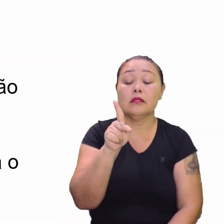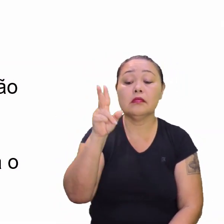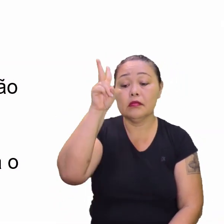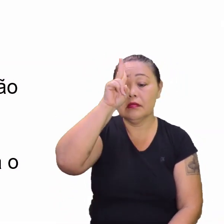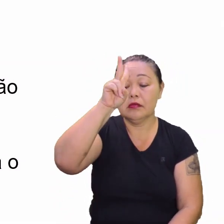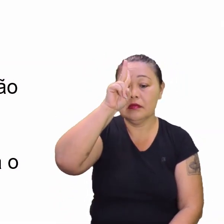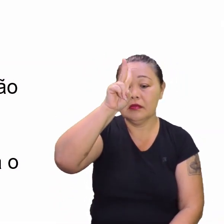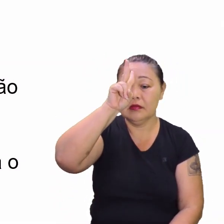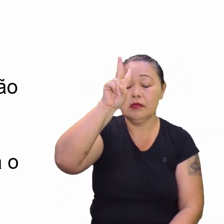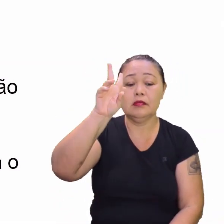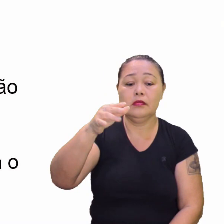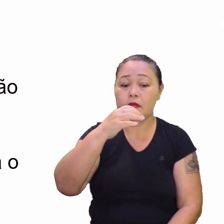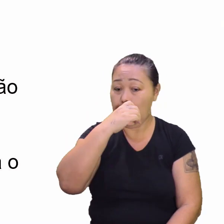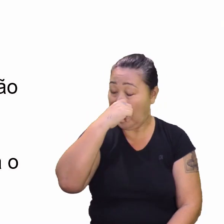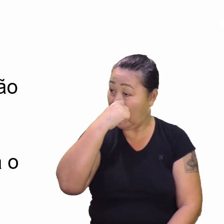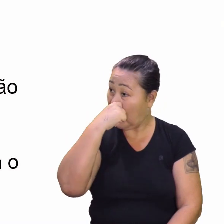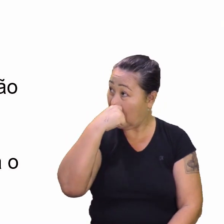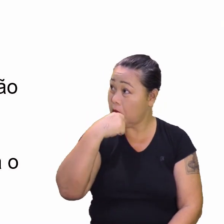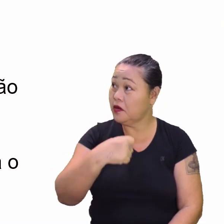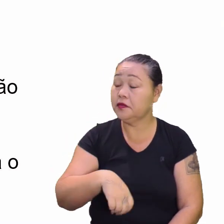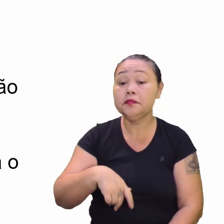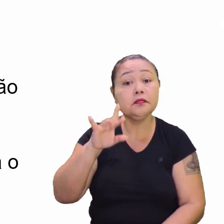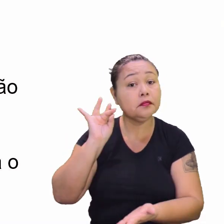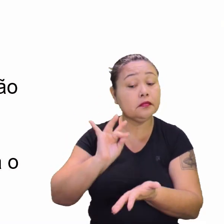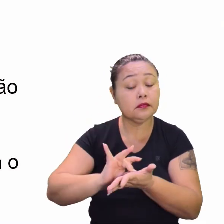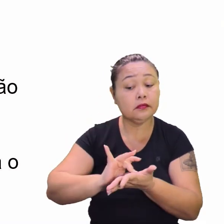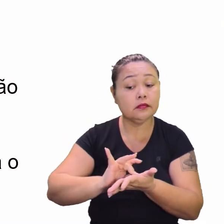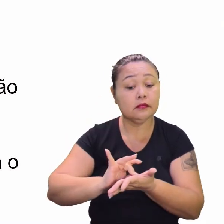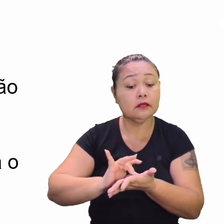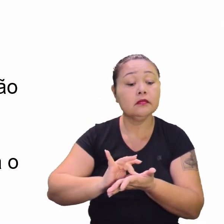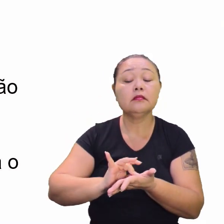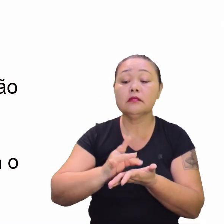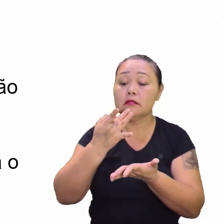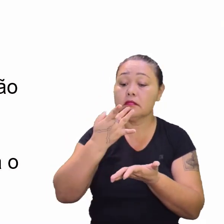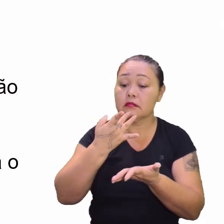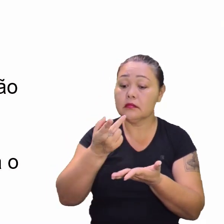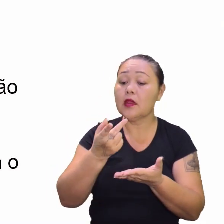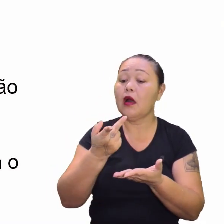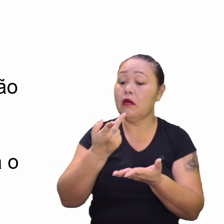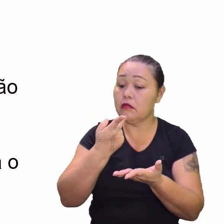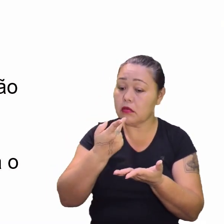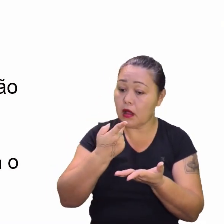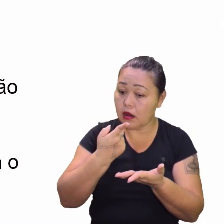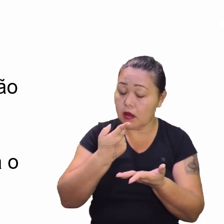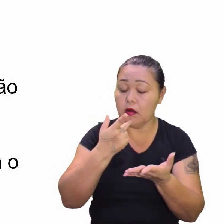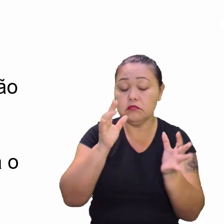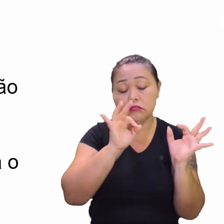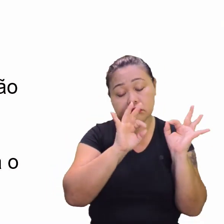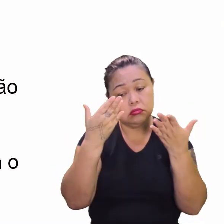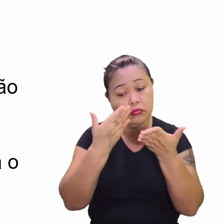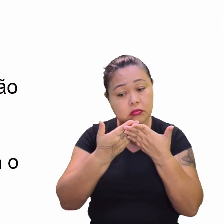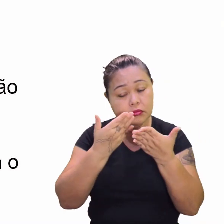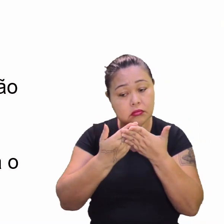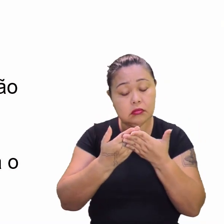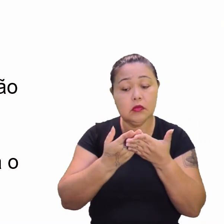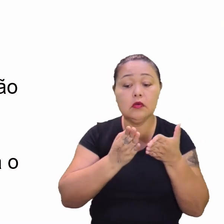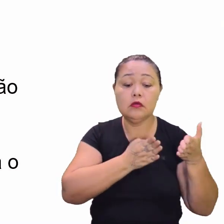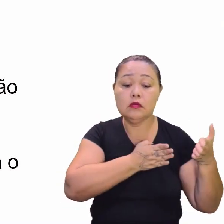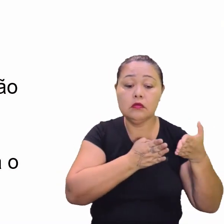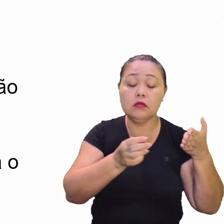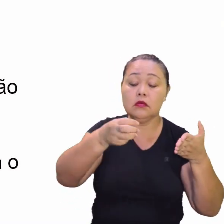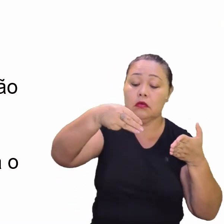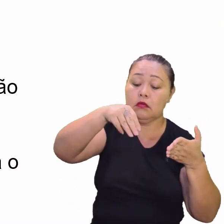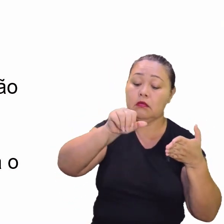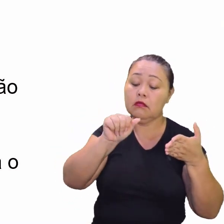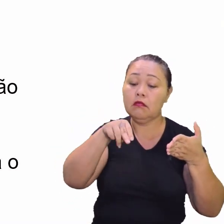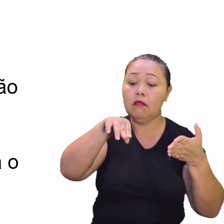Professor, eu lembro, professor. E aí, isso é verdade? Falamos durante a aula, professor Jorge. Falamos que o rio Mamoré, quando se